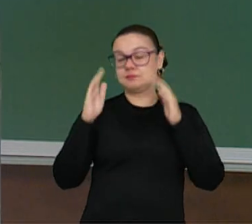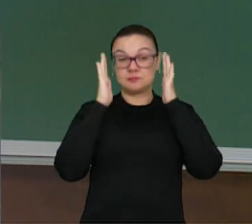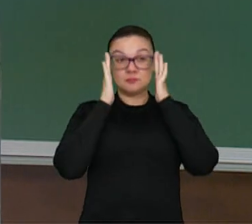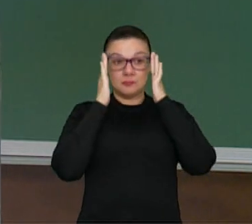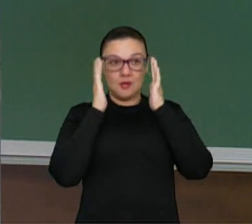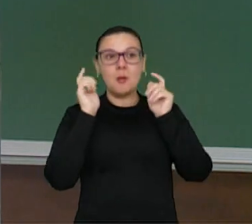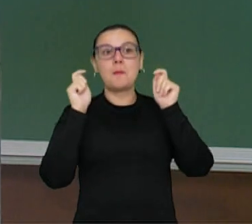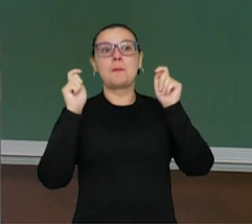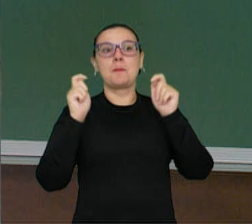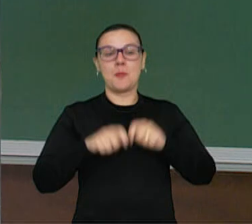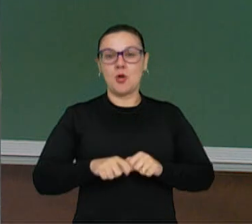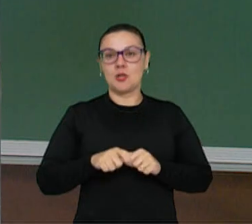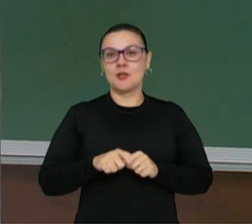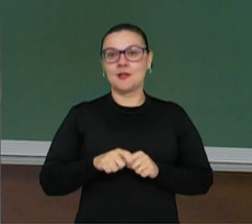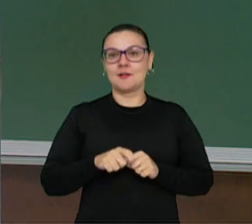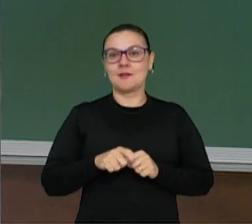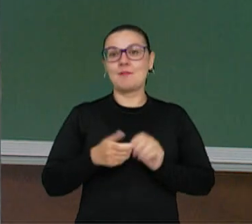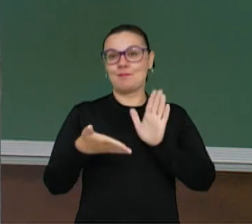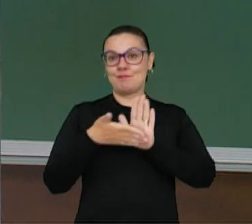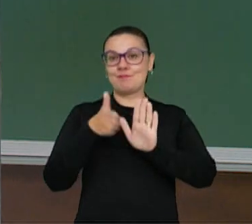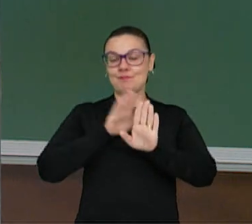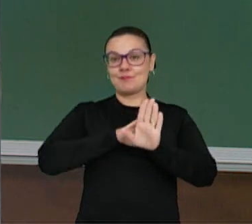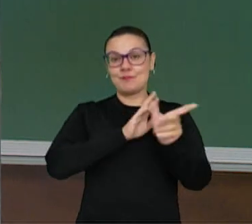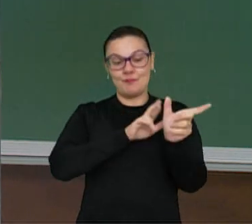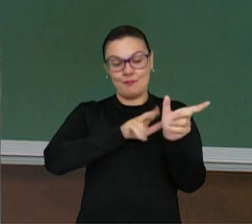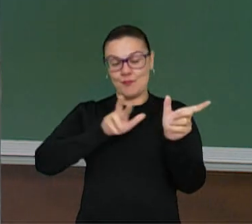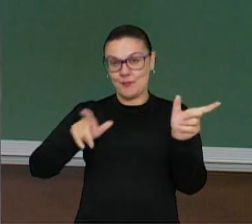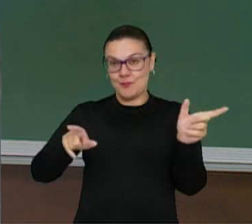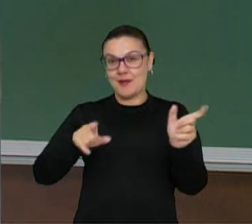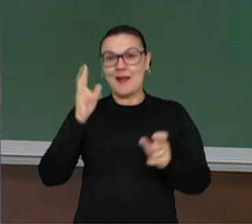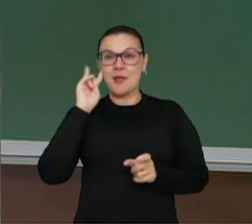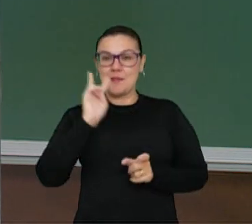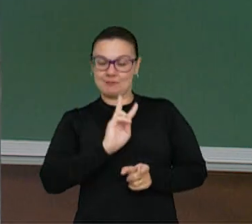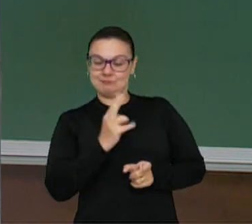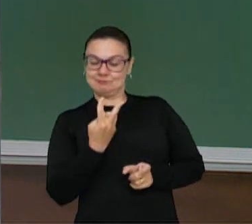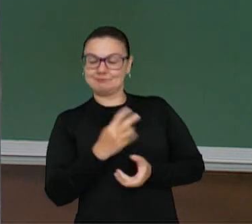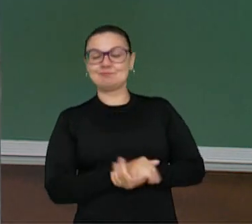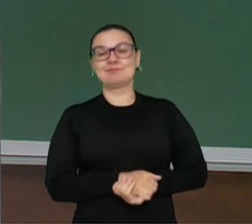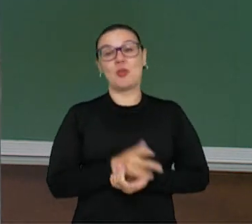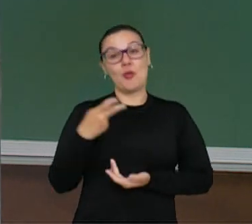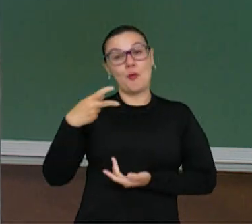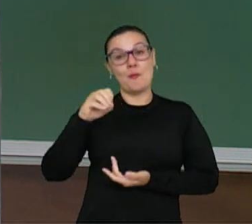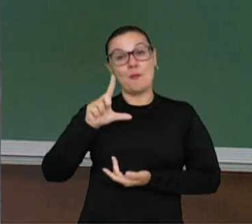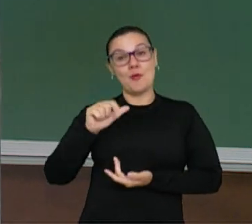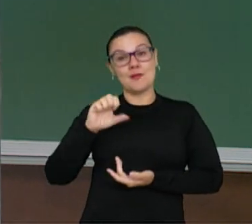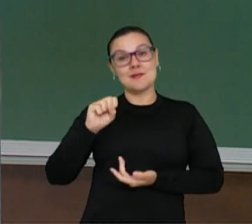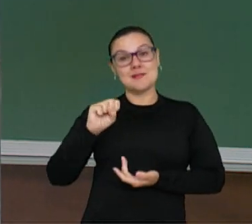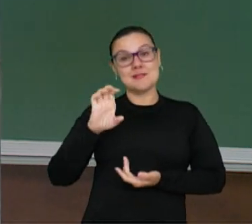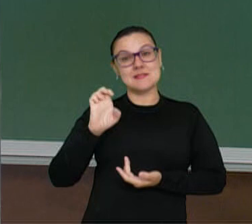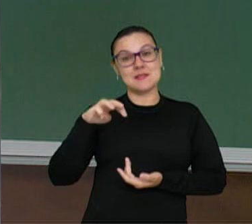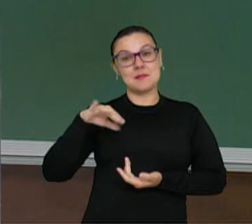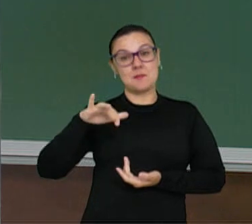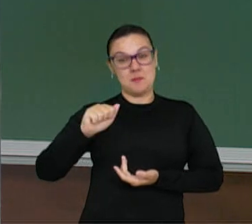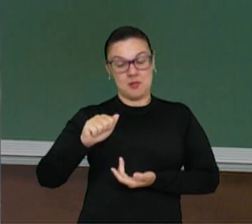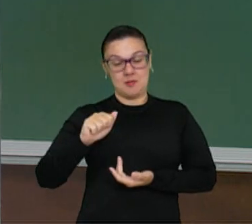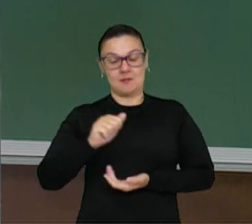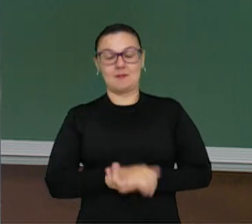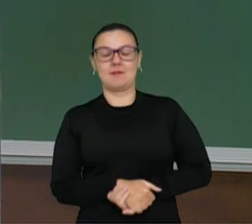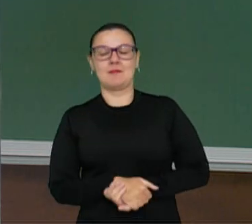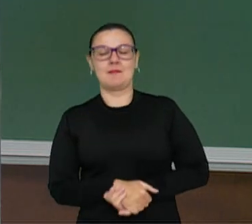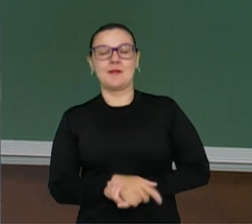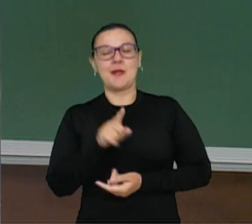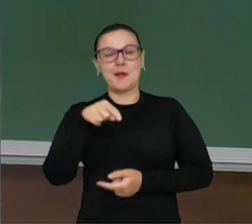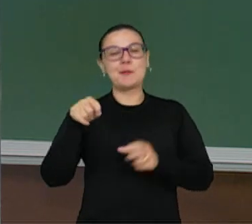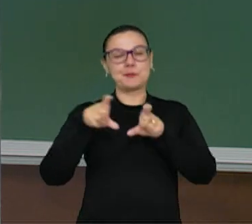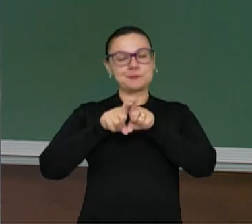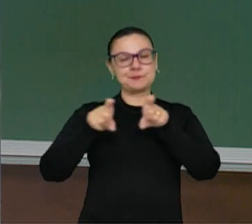podem ser duplo sentido ou polissemia, que foi esse que a gente acabou de ver agora, certo? Quando a gente pega, ela é muito usada